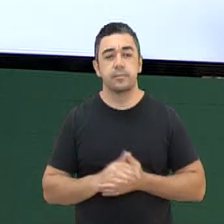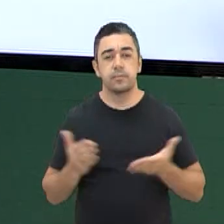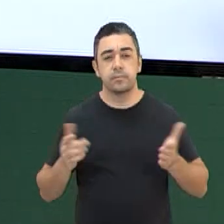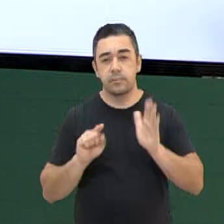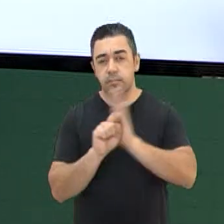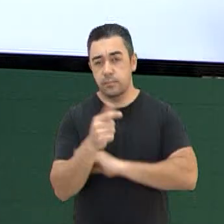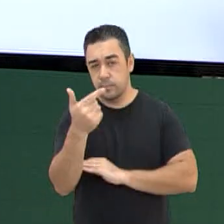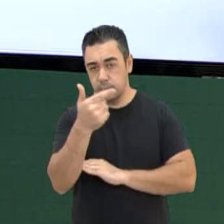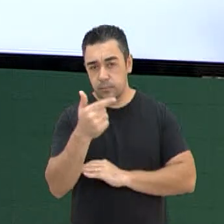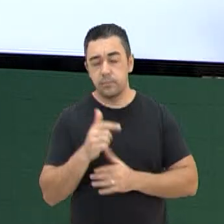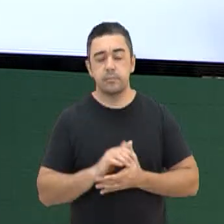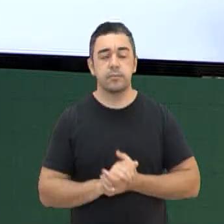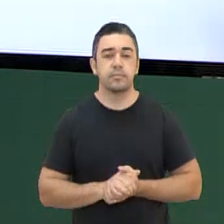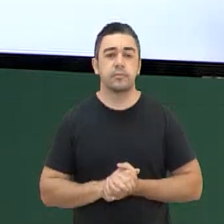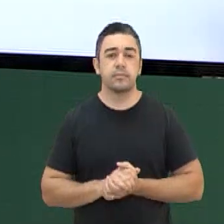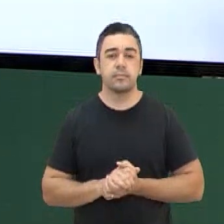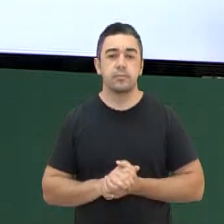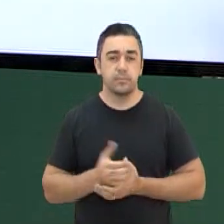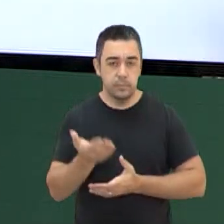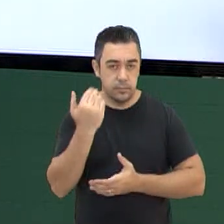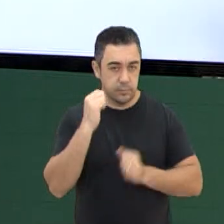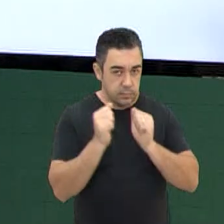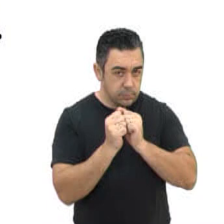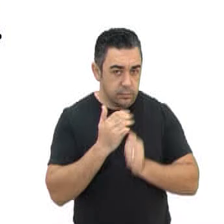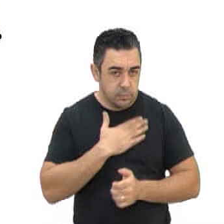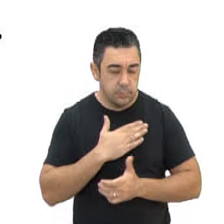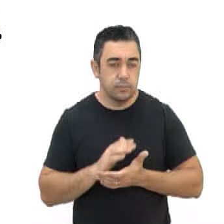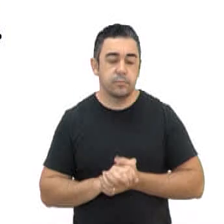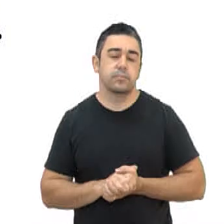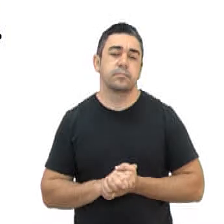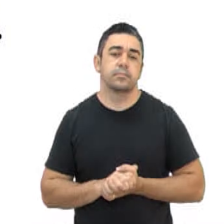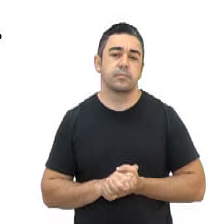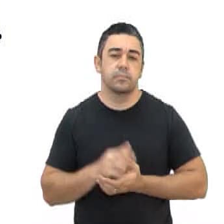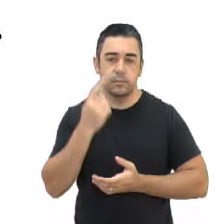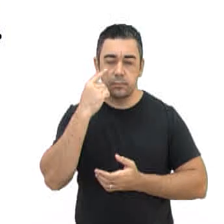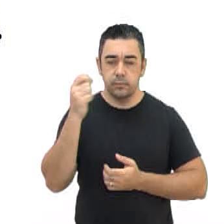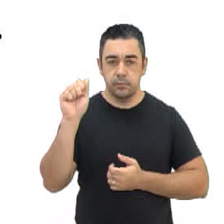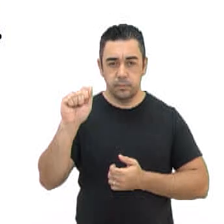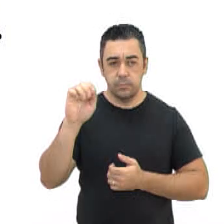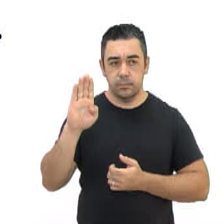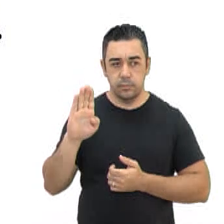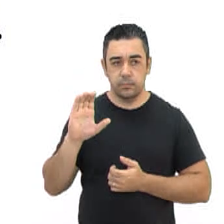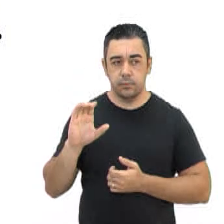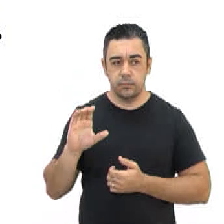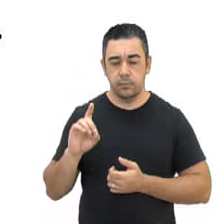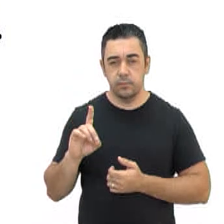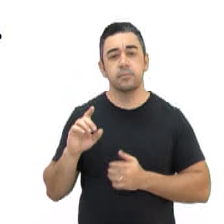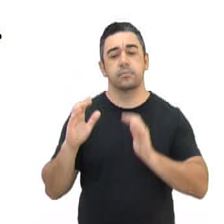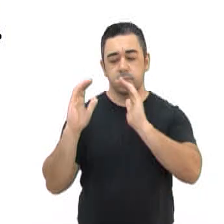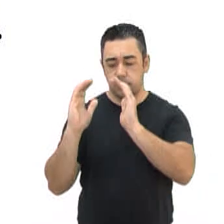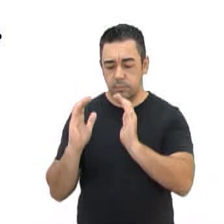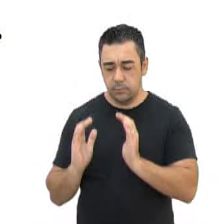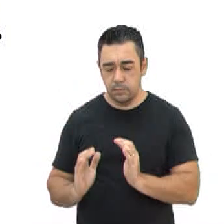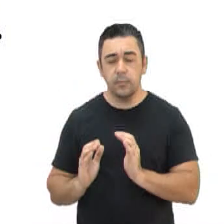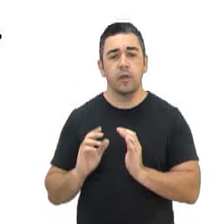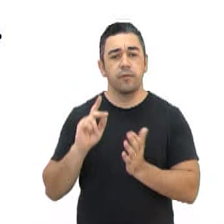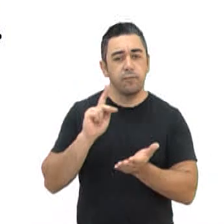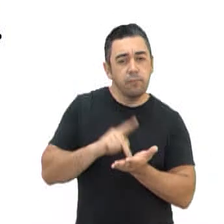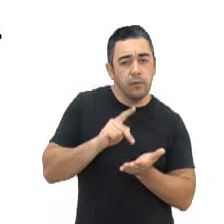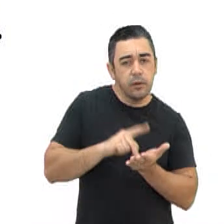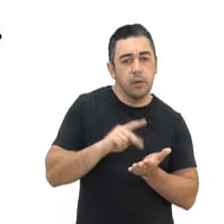Chegamos ao nosso segundo quiz. Me acompanhe. Considere as alternativas e avalie verdadeiro ou